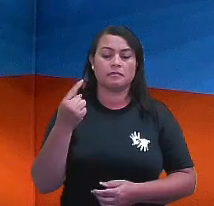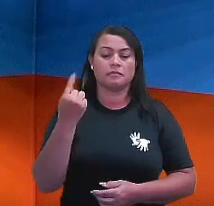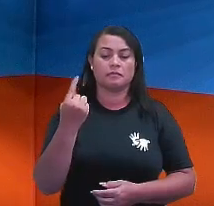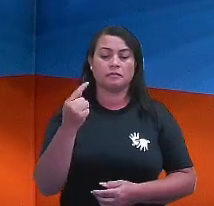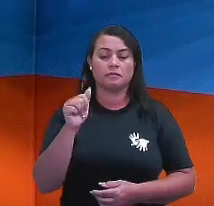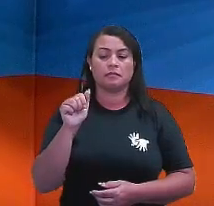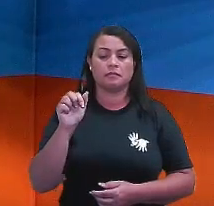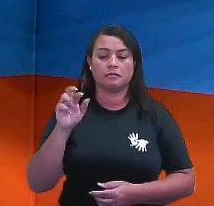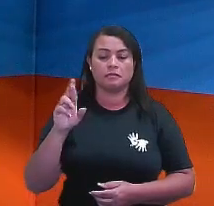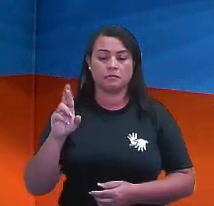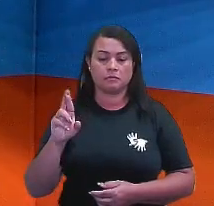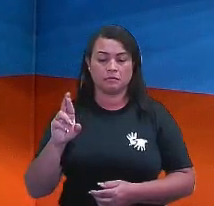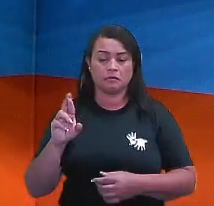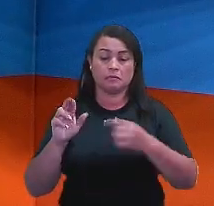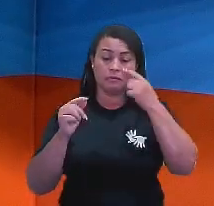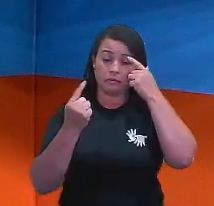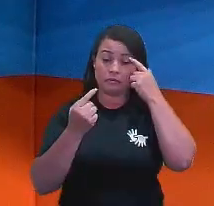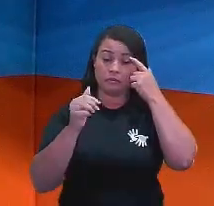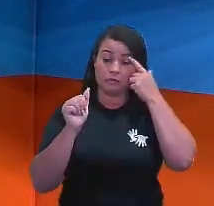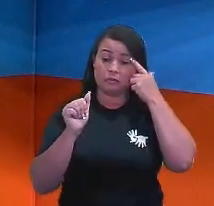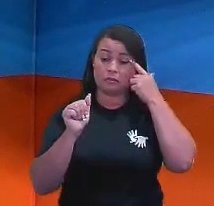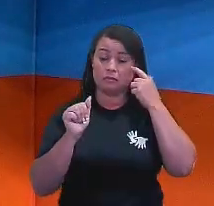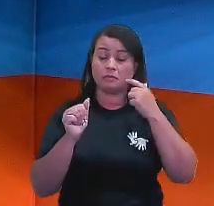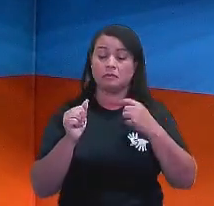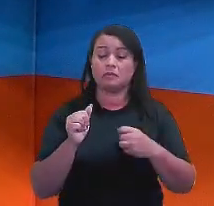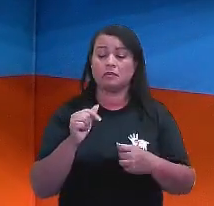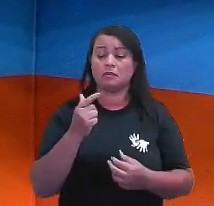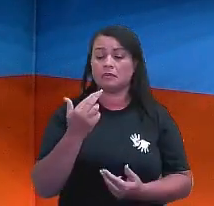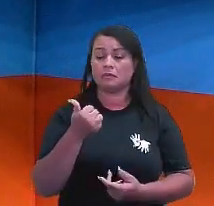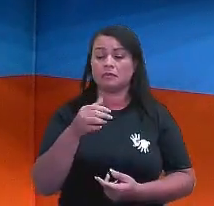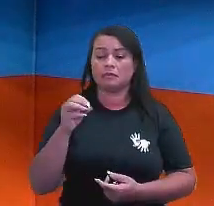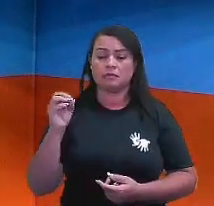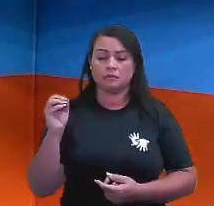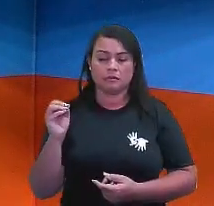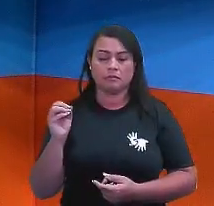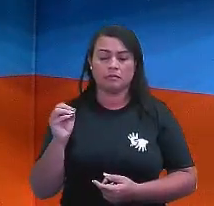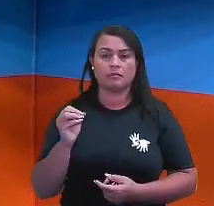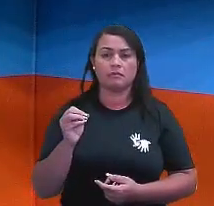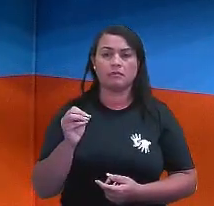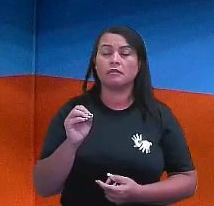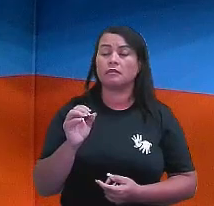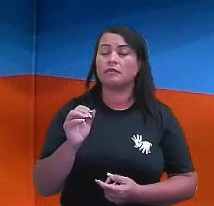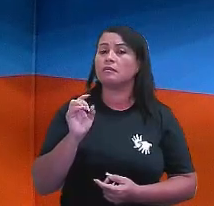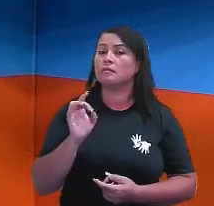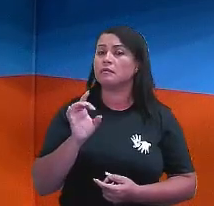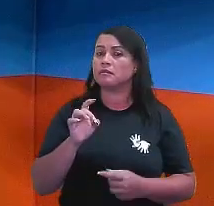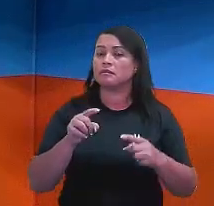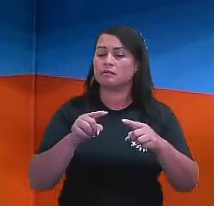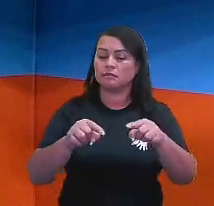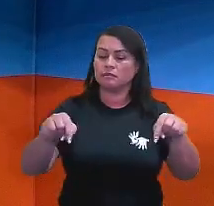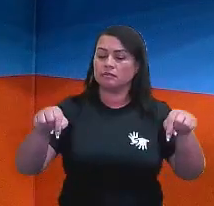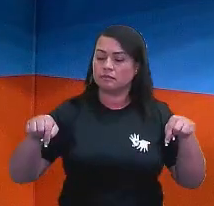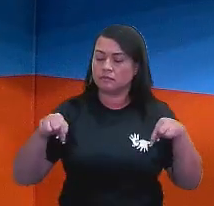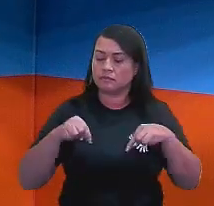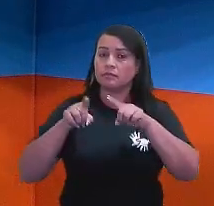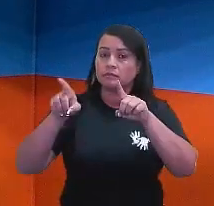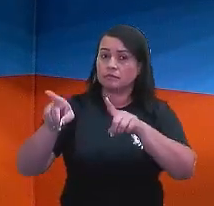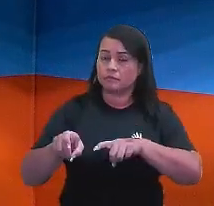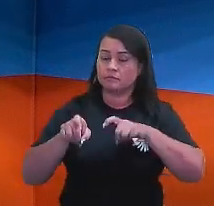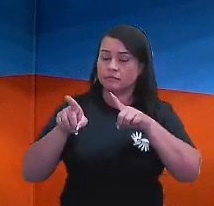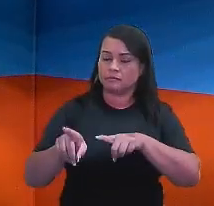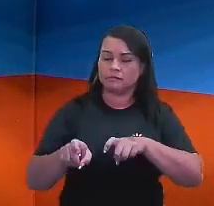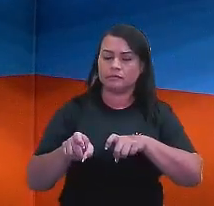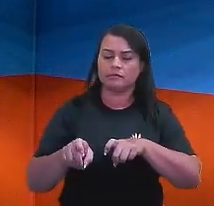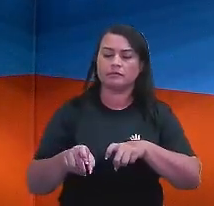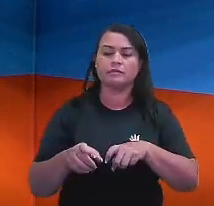are corresponde a 100 metros quadrados. O are foi criado para medir áreas agrárias, tá? E